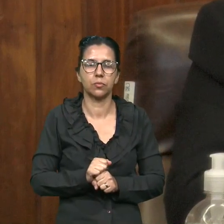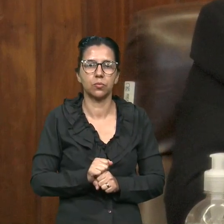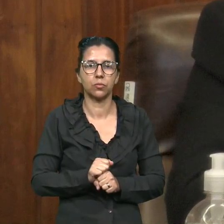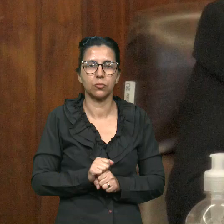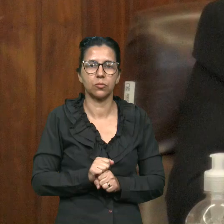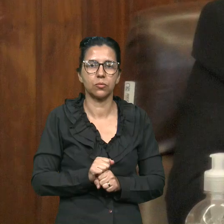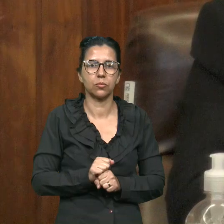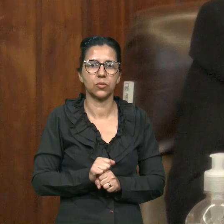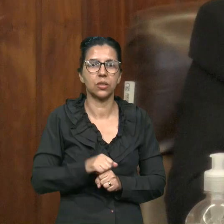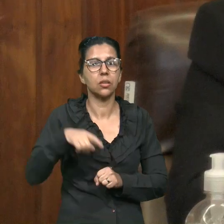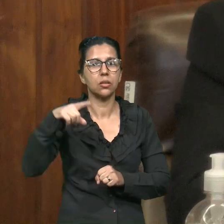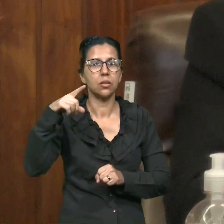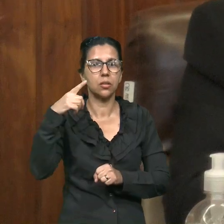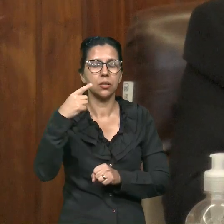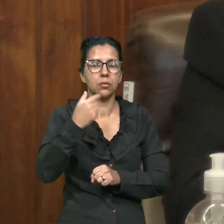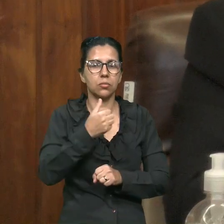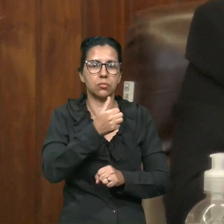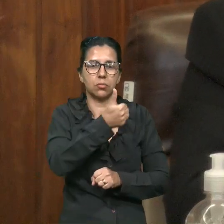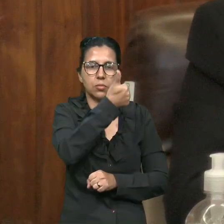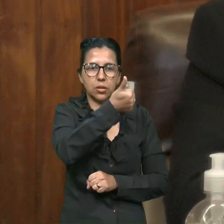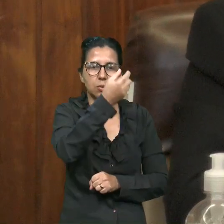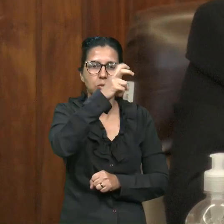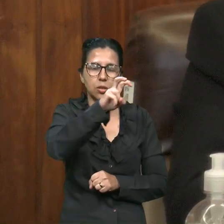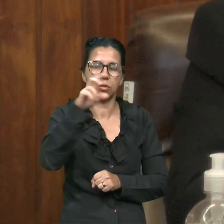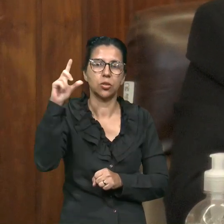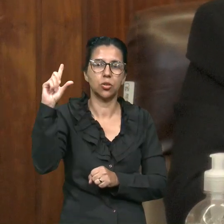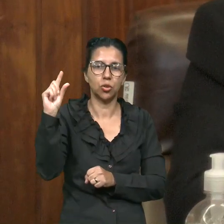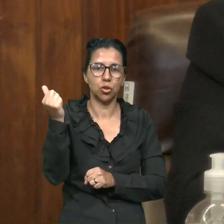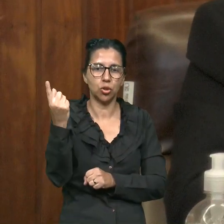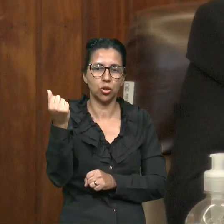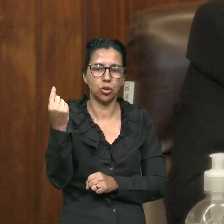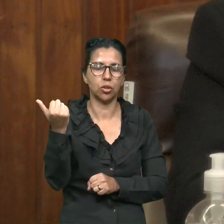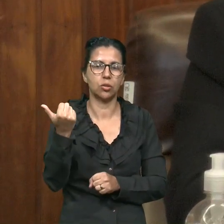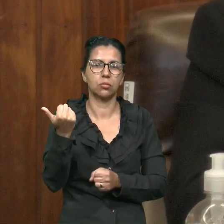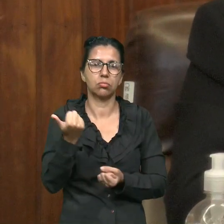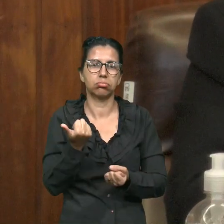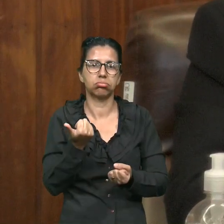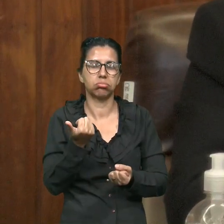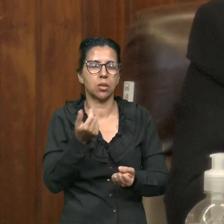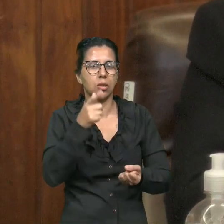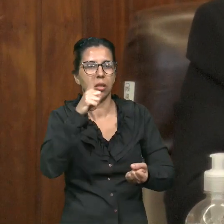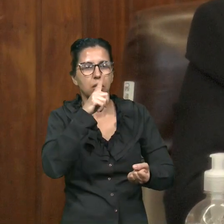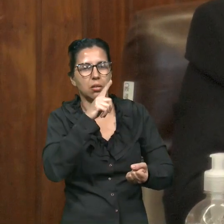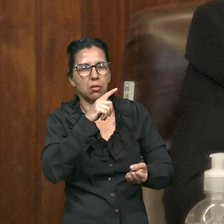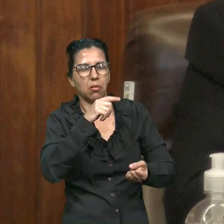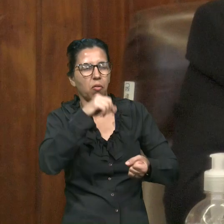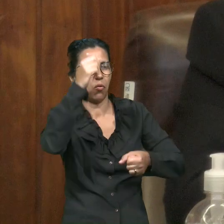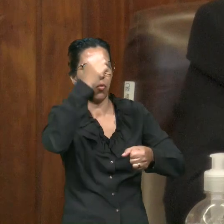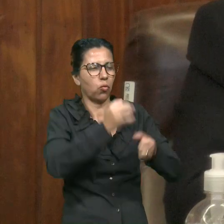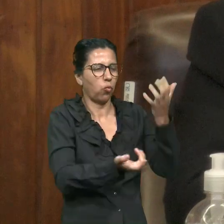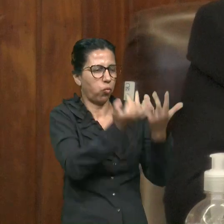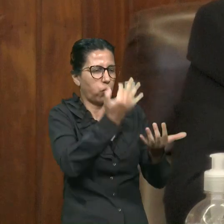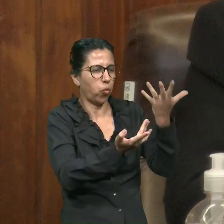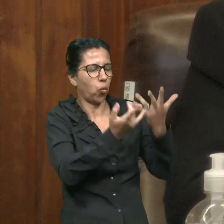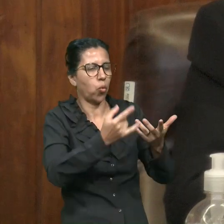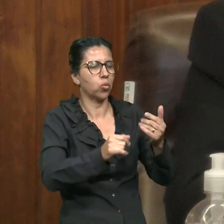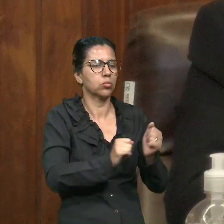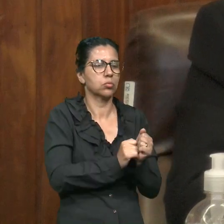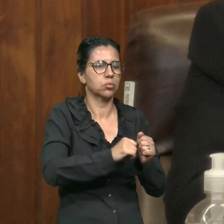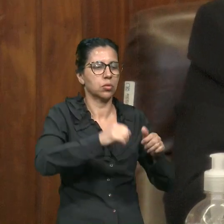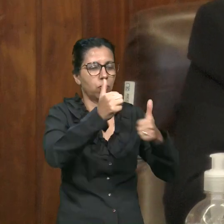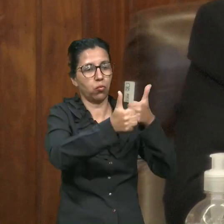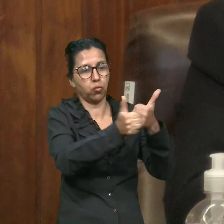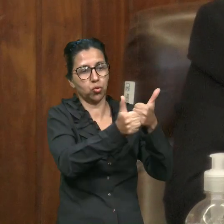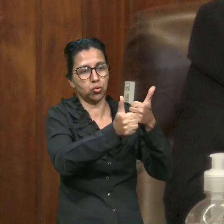R$ 207.784,98. 15º, tomada de preço, 10/2021, prevenção e combate a incêndio do estádio do MAC. Valor do